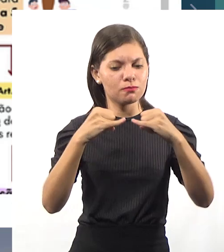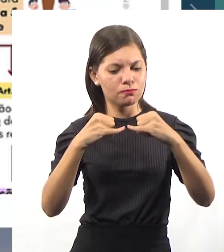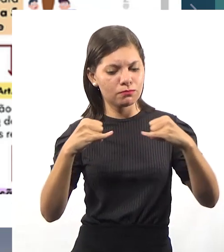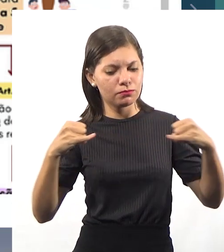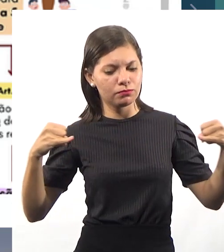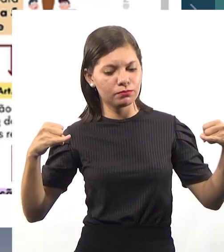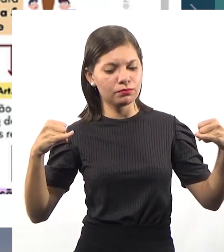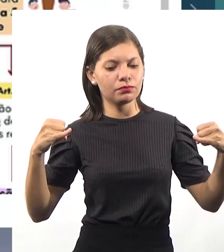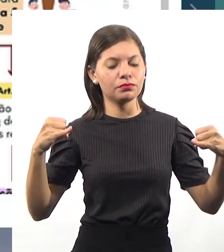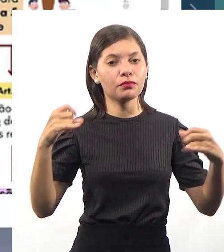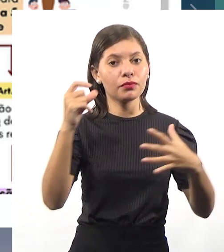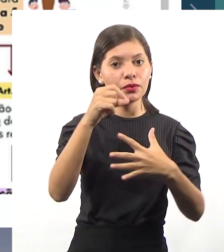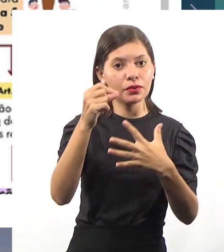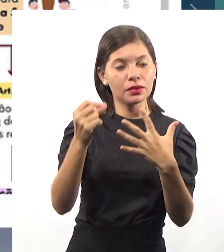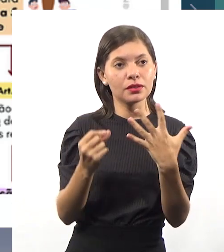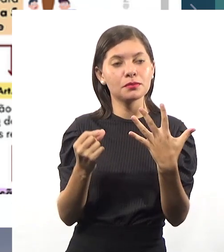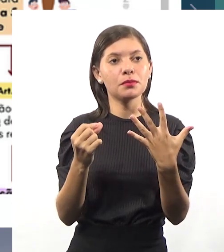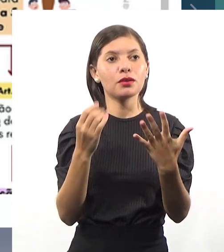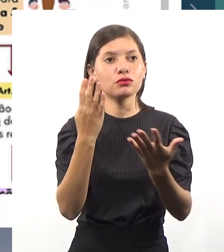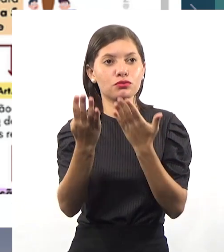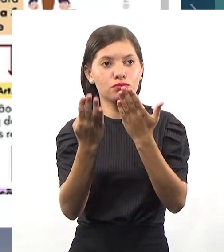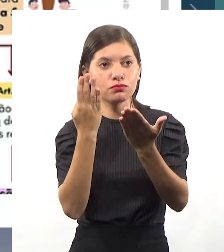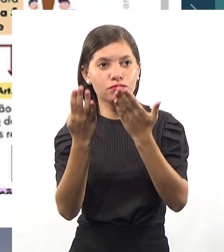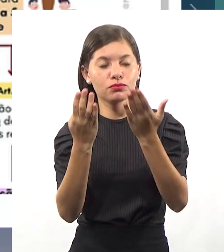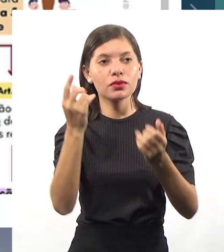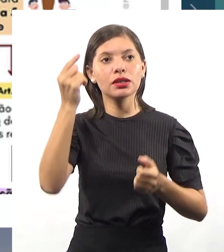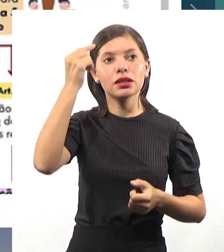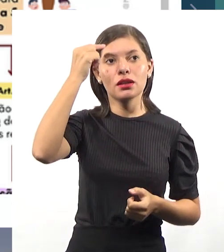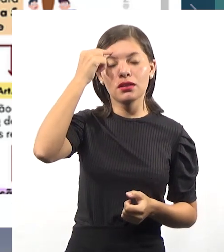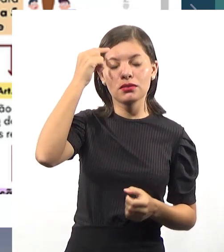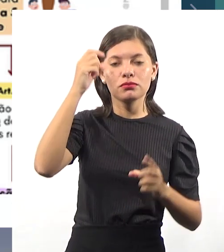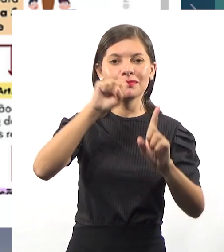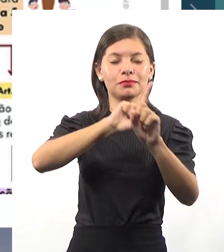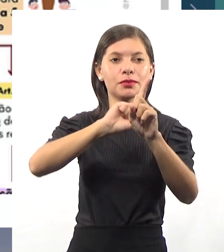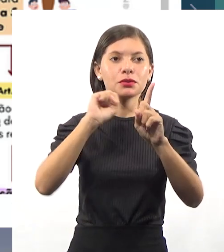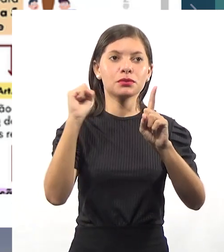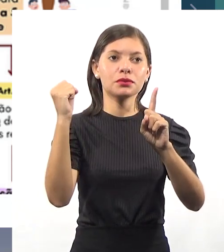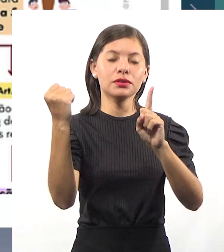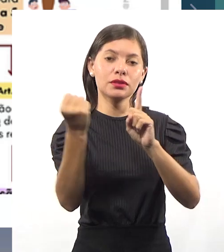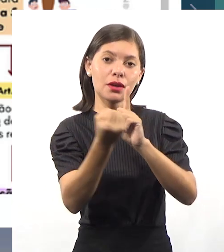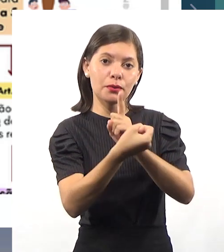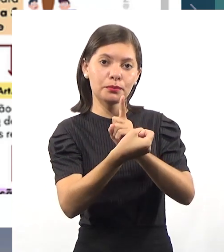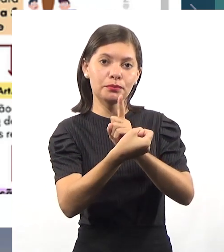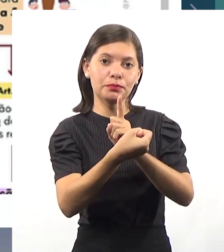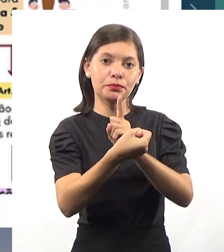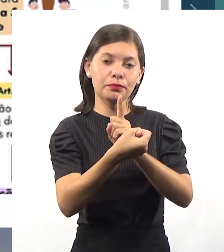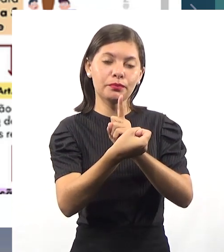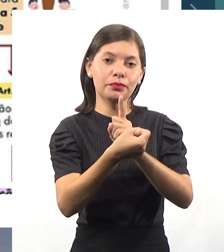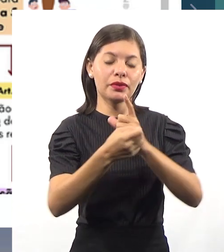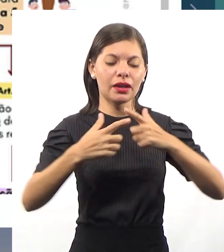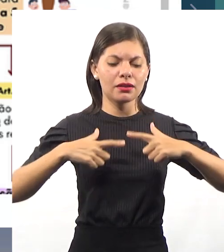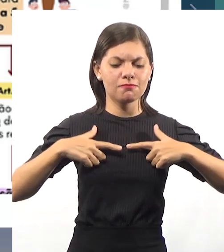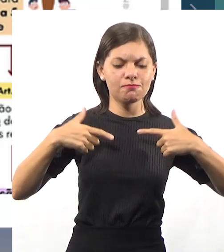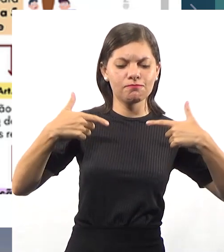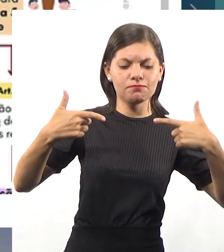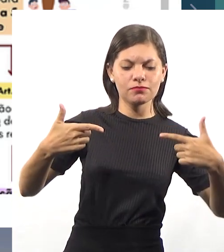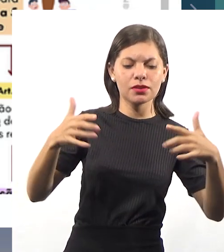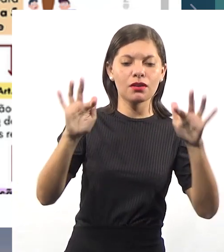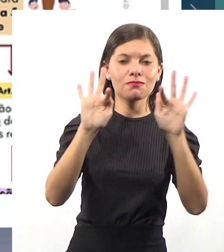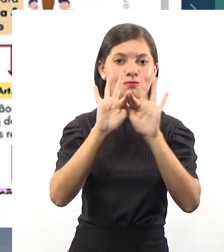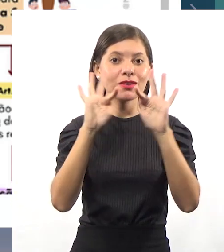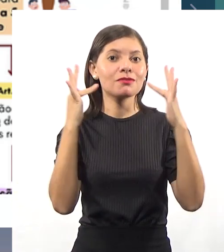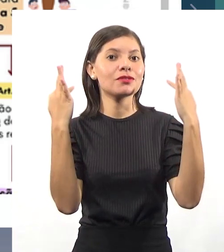aspectos físicos, psicológico, intelectual e social, contemplando a ação da família e